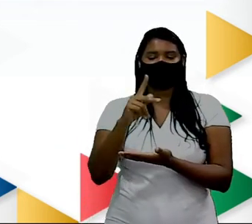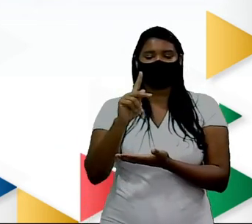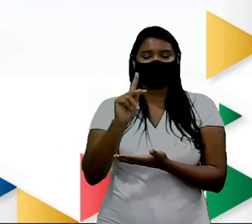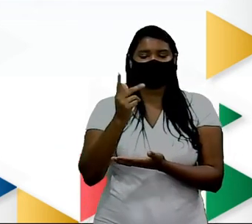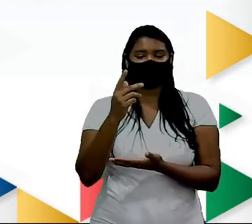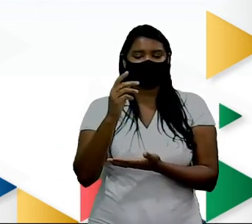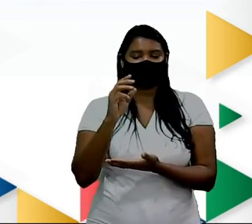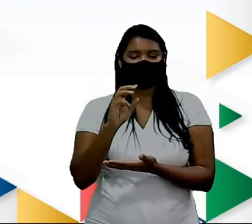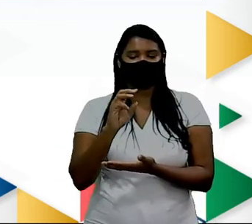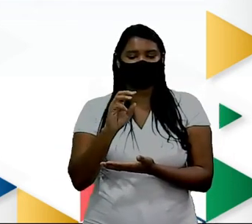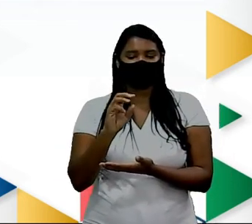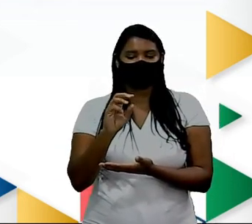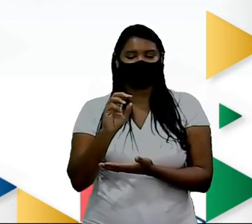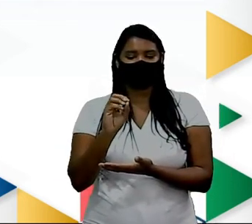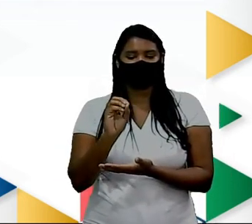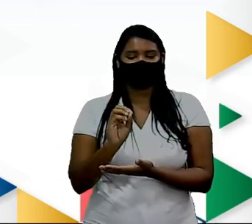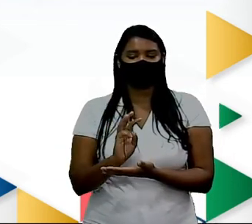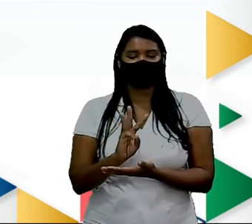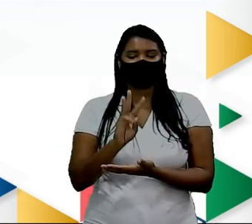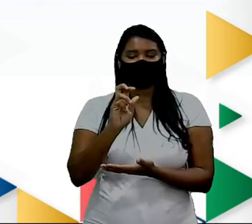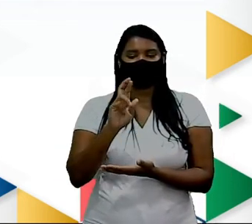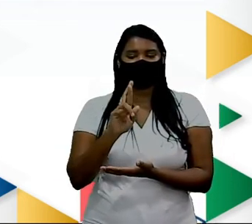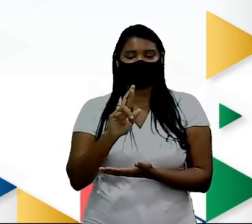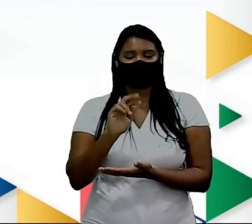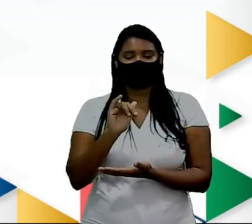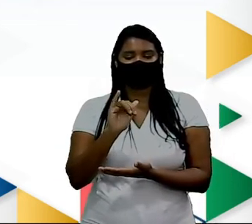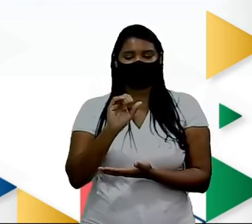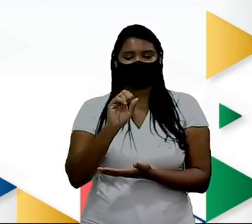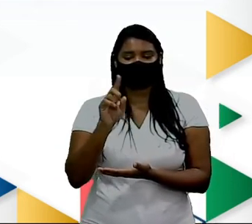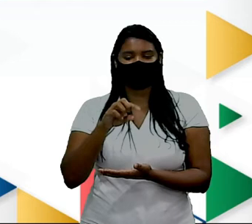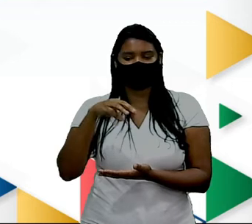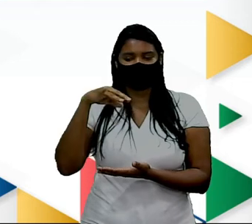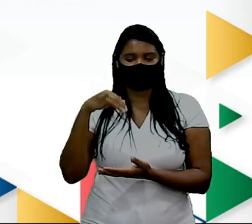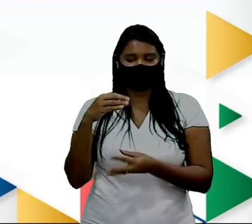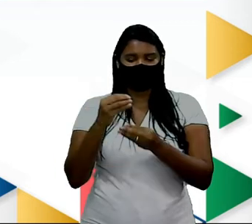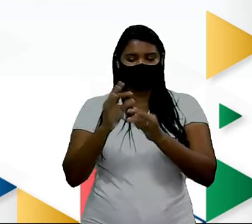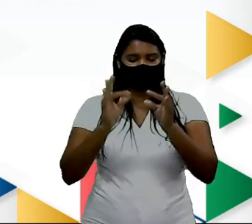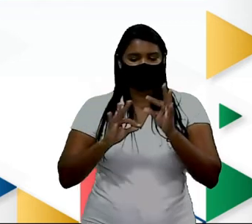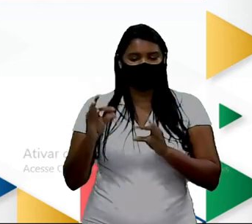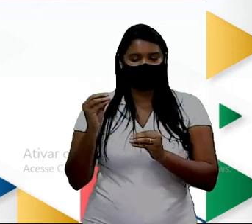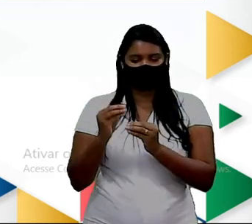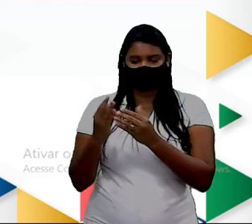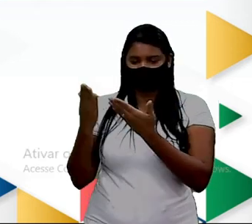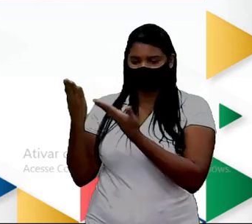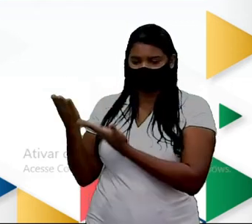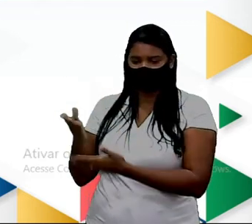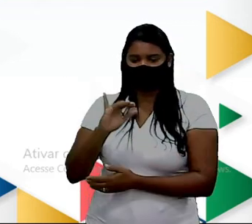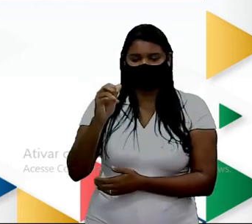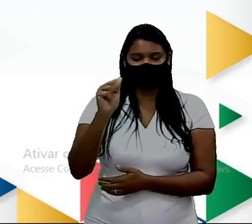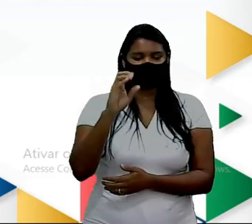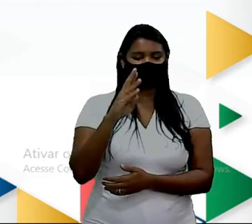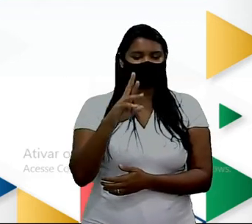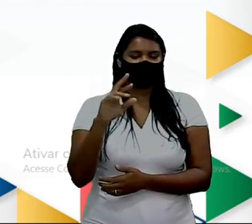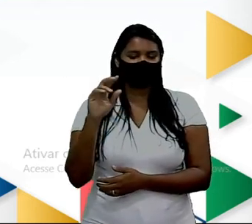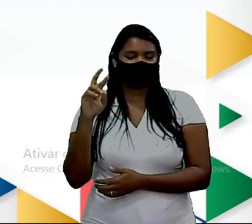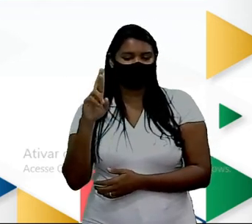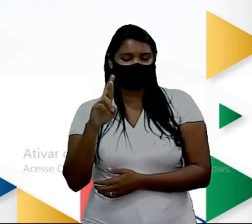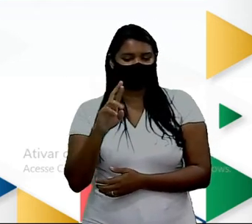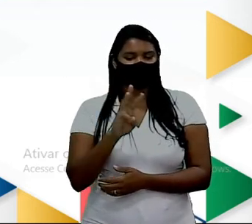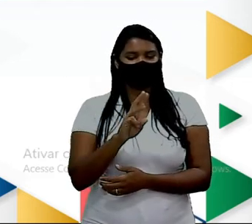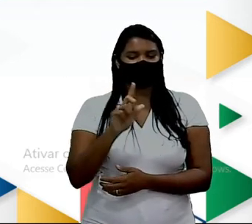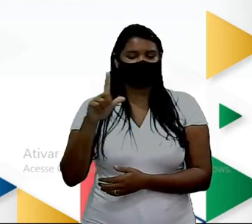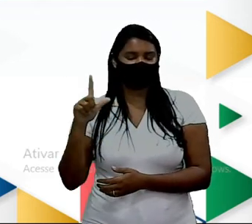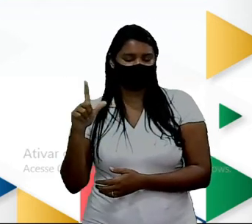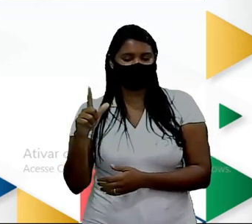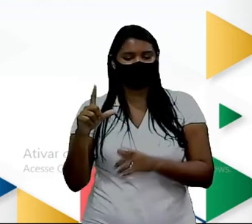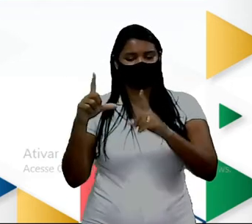obra Álgebra. E aí essa obra, que é um compilado, na verdade, possivelmente originou o termo